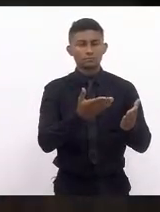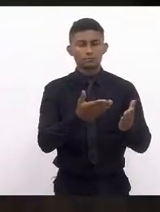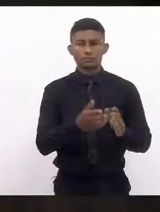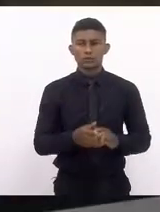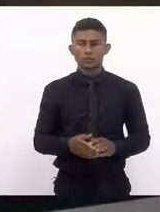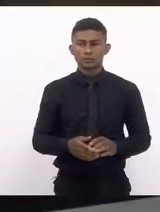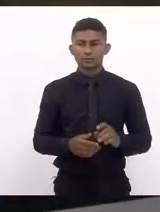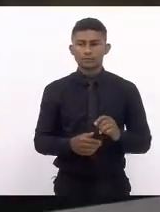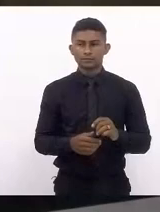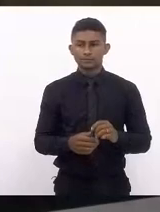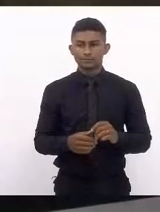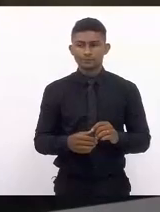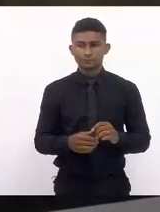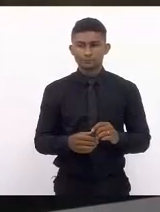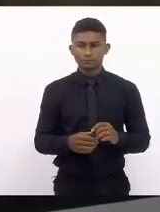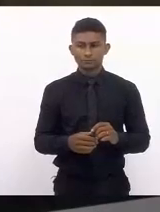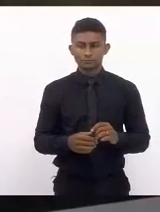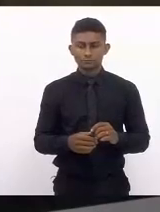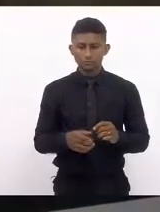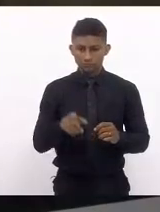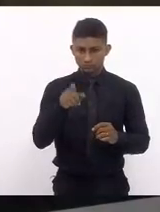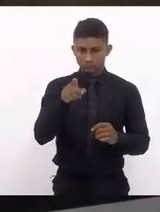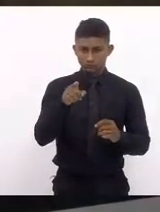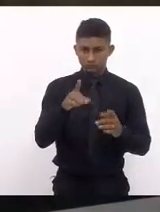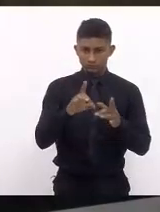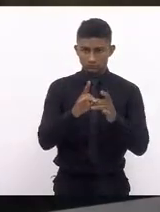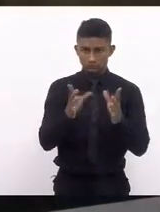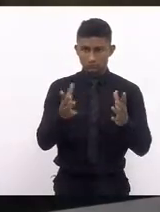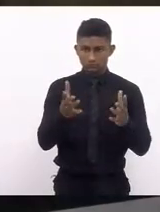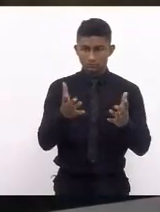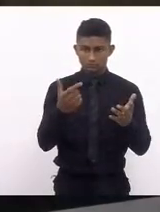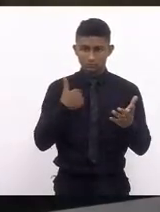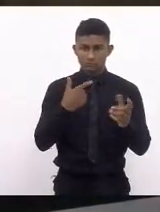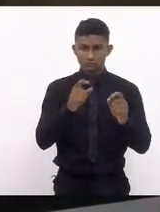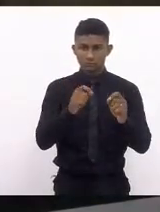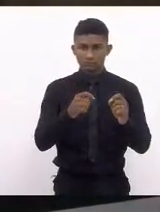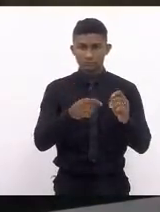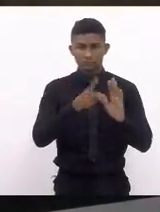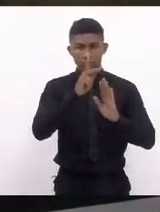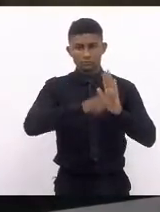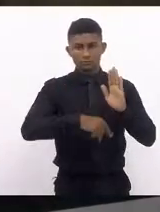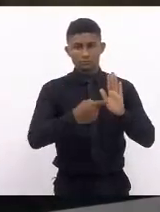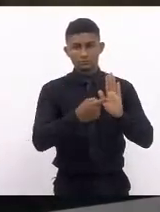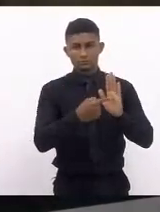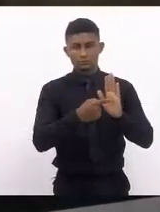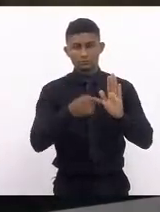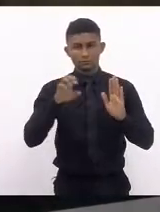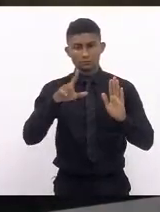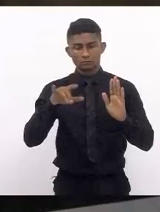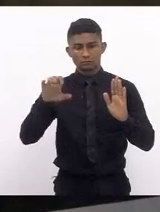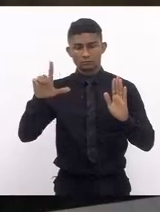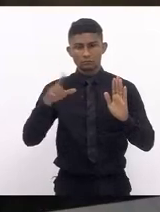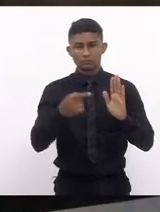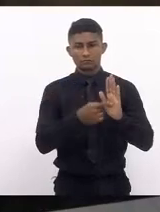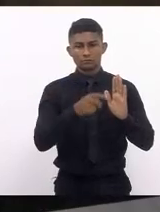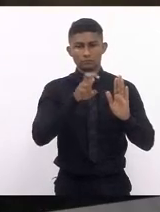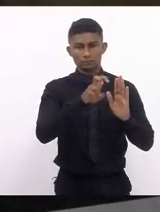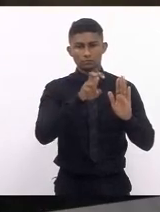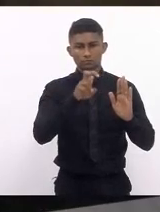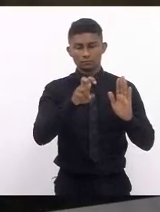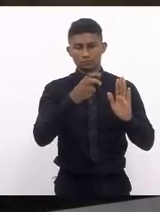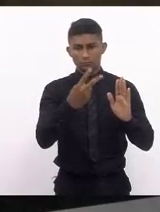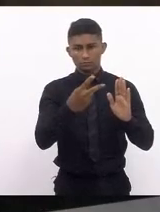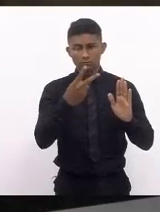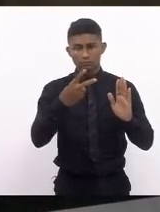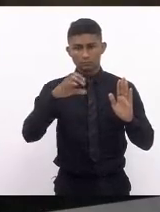encerrar o seu presidente queria nesse autorizar chamar os trabalhos da ordem projeto de lei do deputado Aliomar o 5229 de